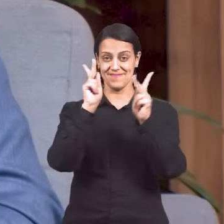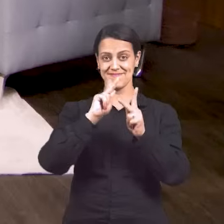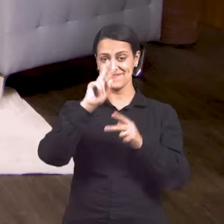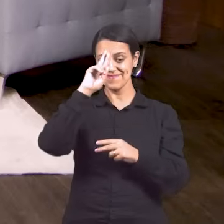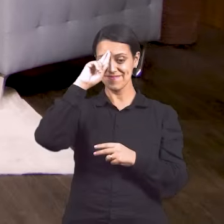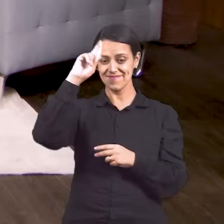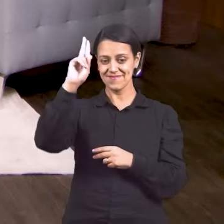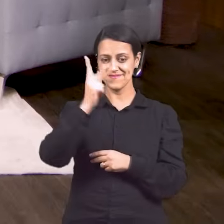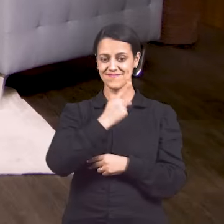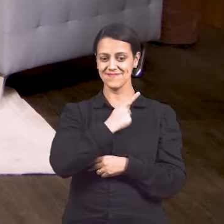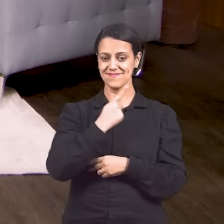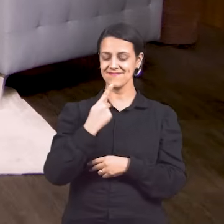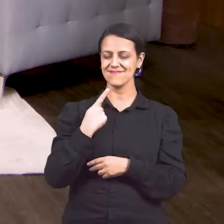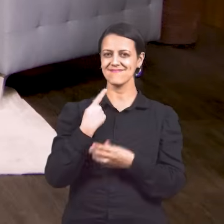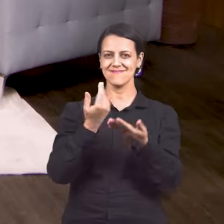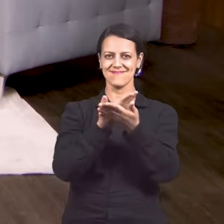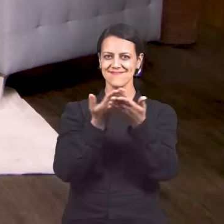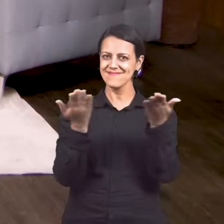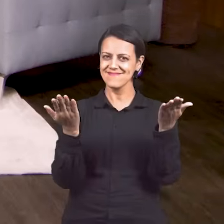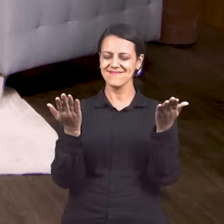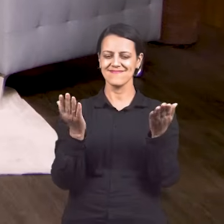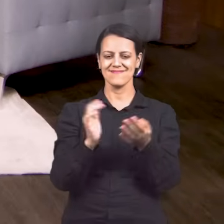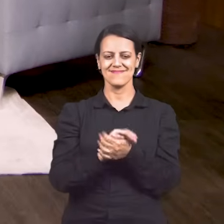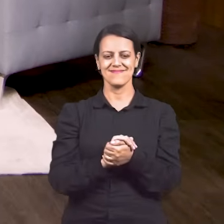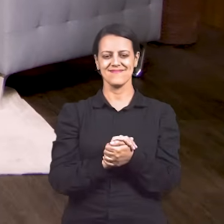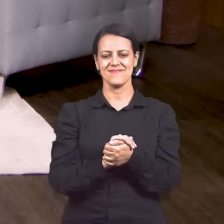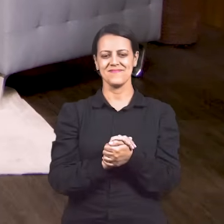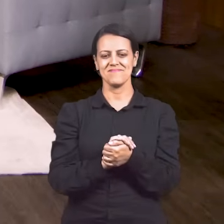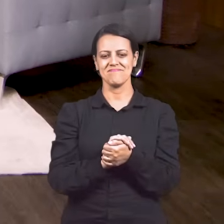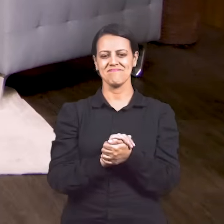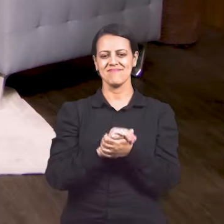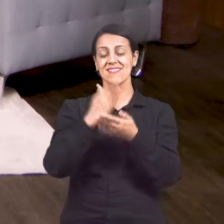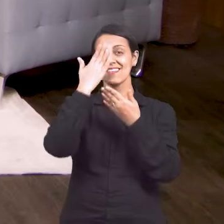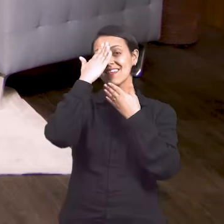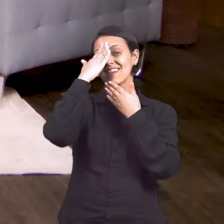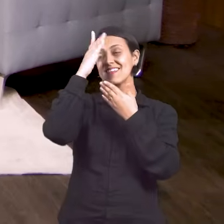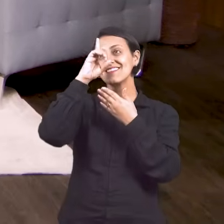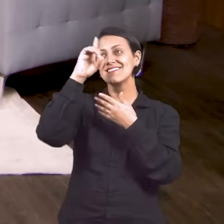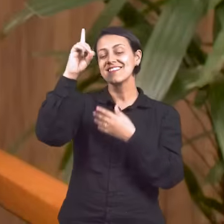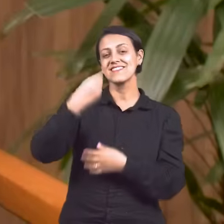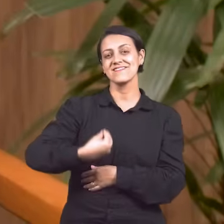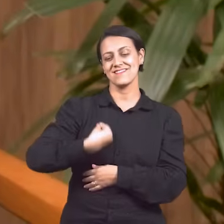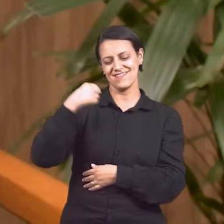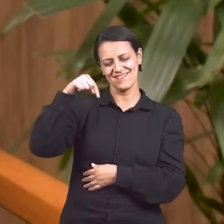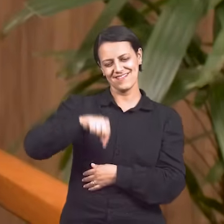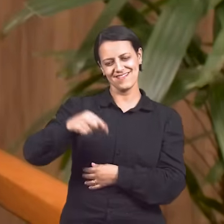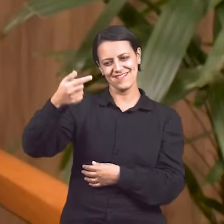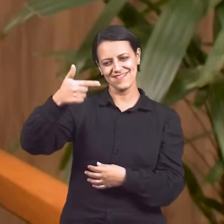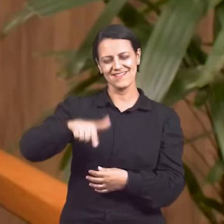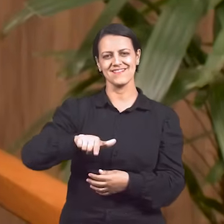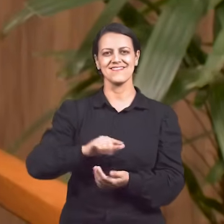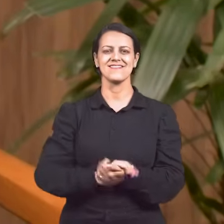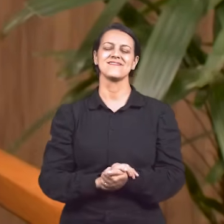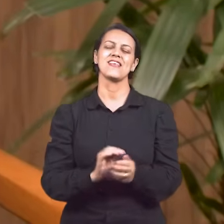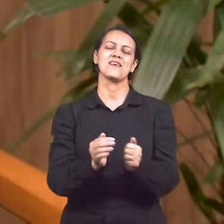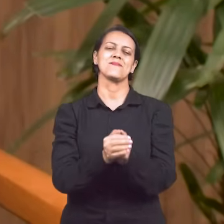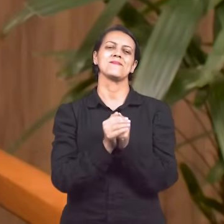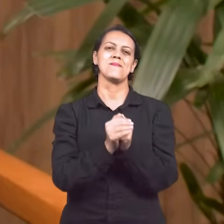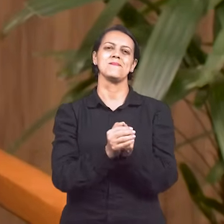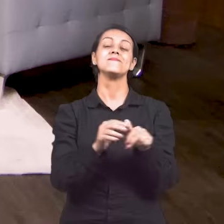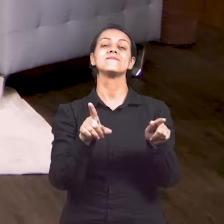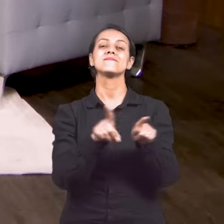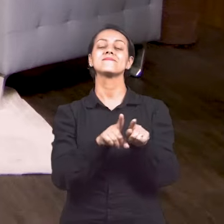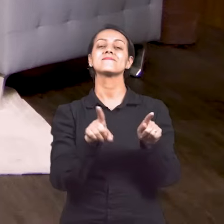A paz do Senhor, pastor Abel, paz do Senhor a todos. E gratidão a Deus por estar aqui mais uma vez.